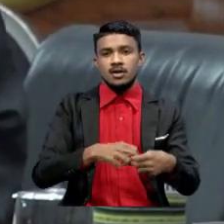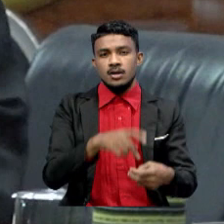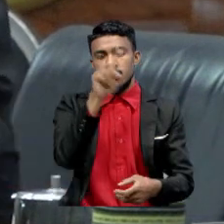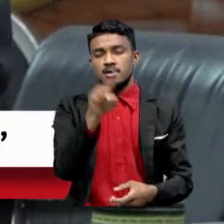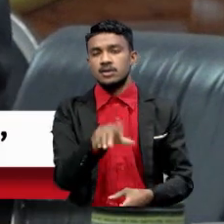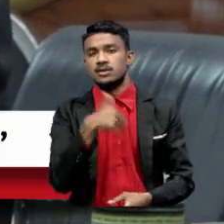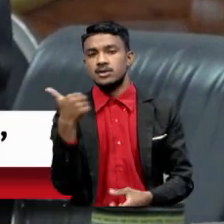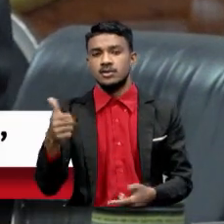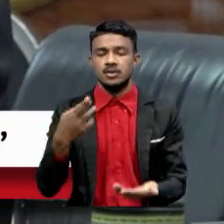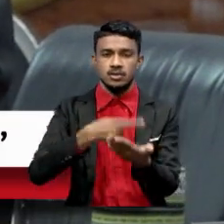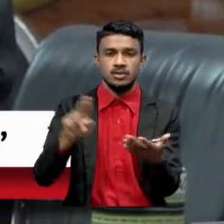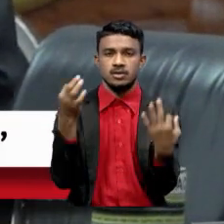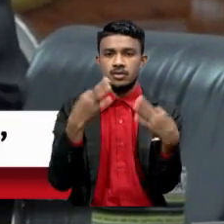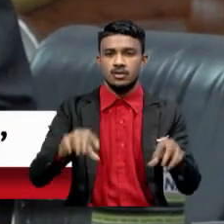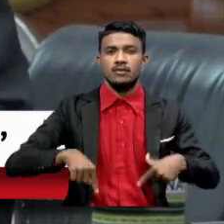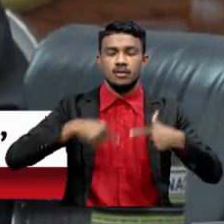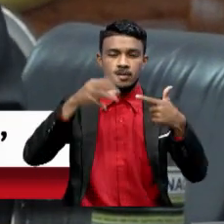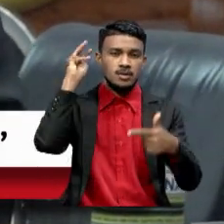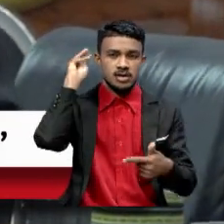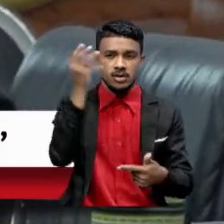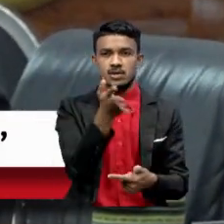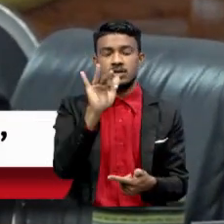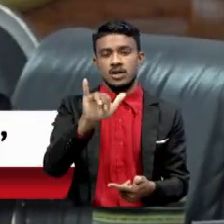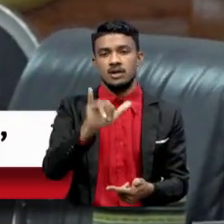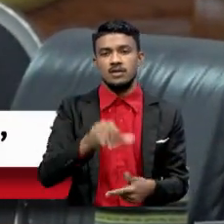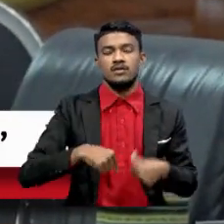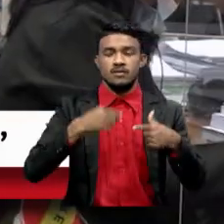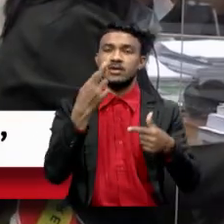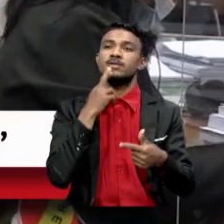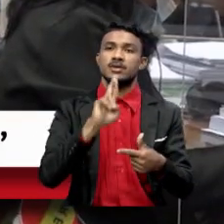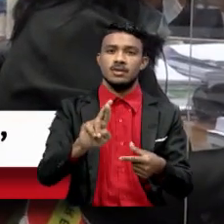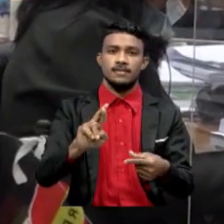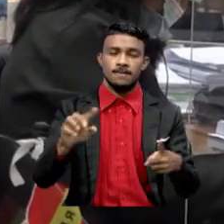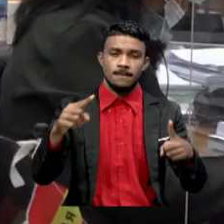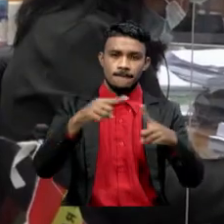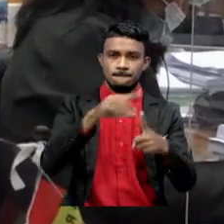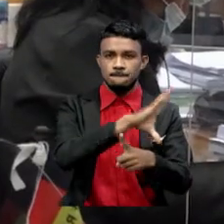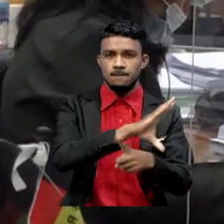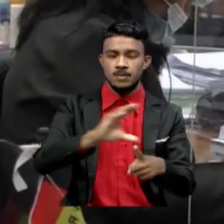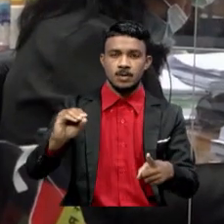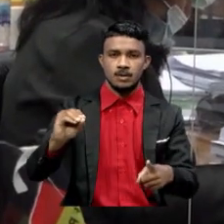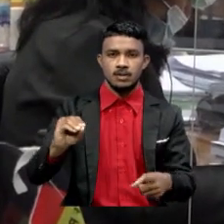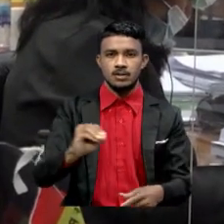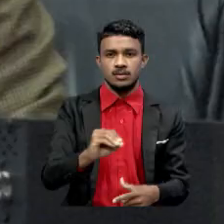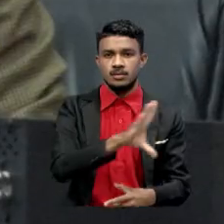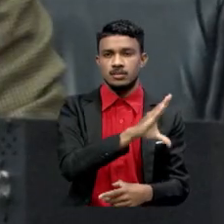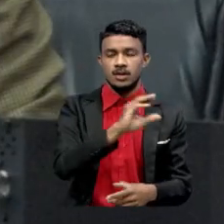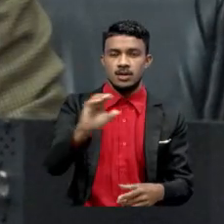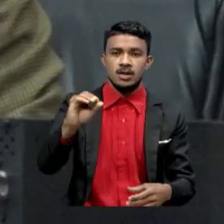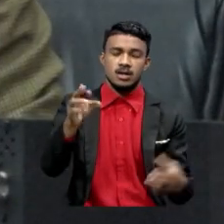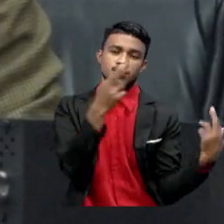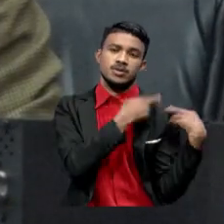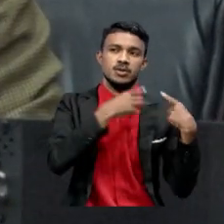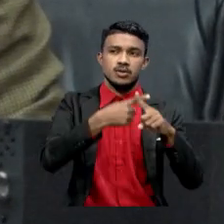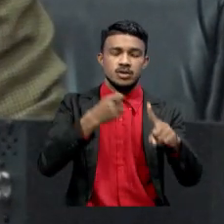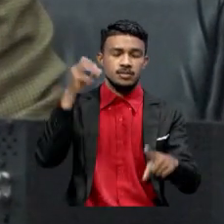se ato ba ministério relevante at for resposta ba itabotira. Projeto comunitário Construção Escola nebe responsabiliza o Ministério de